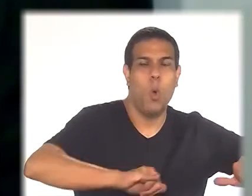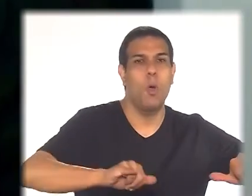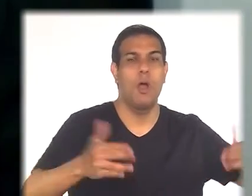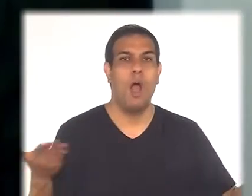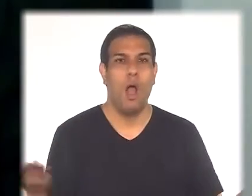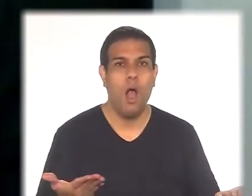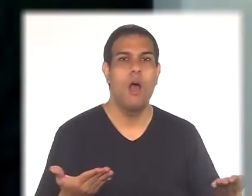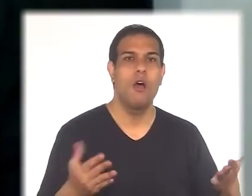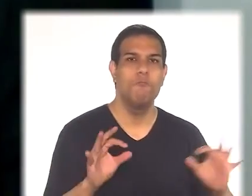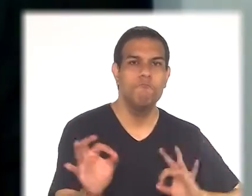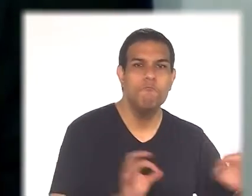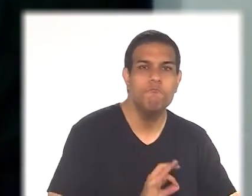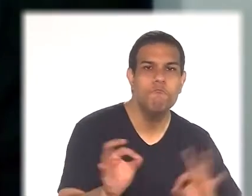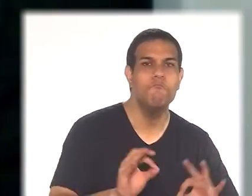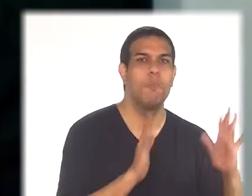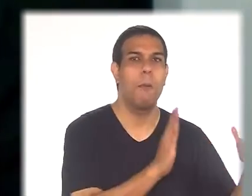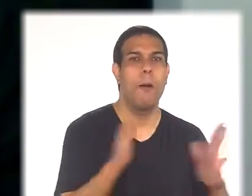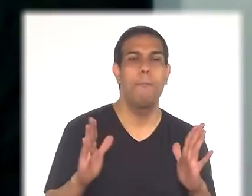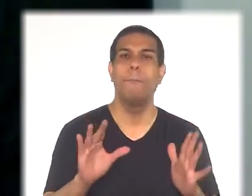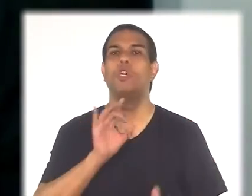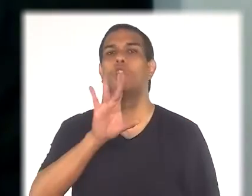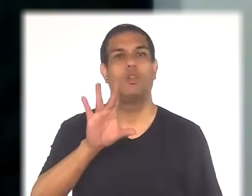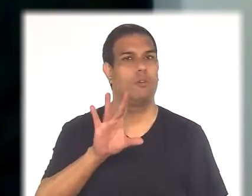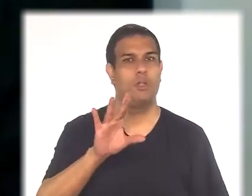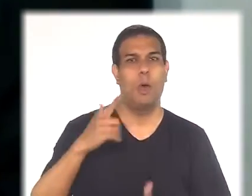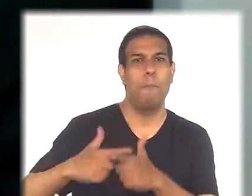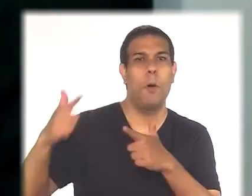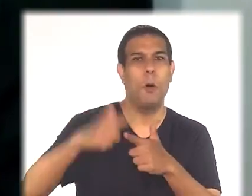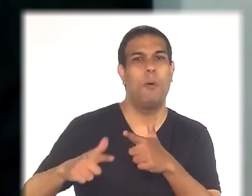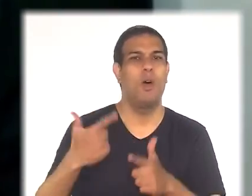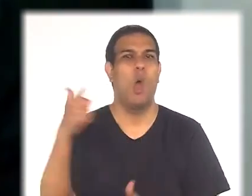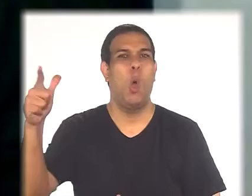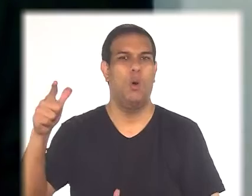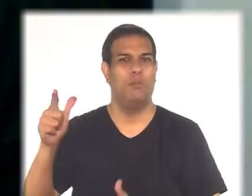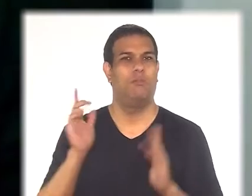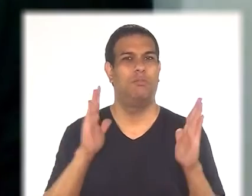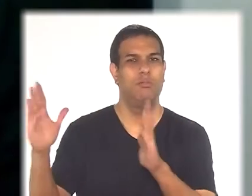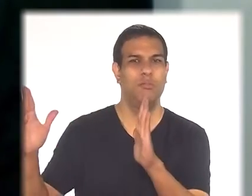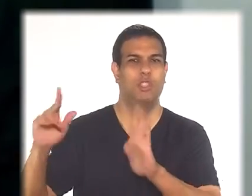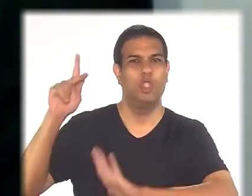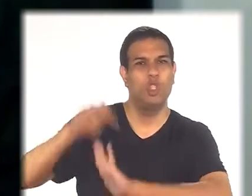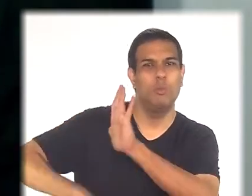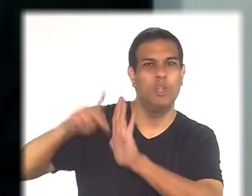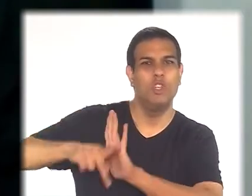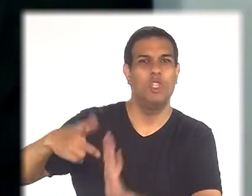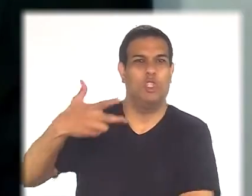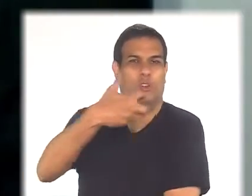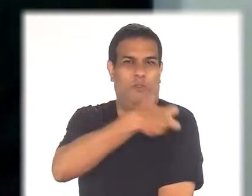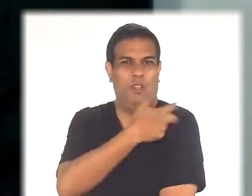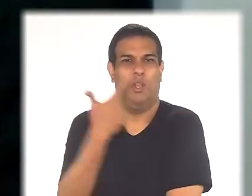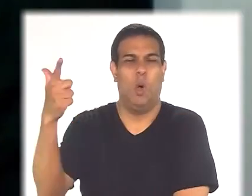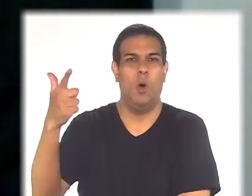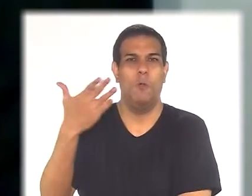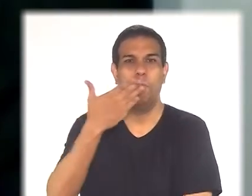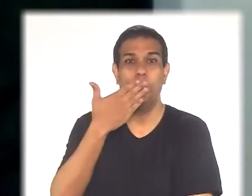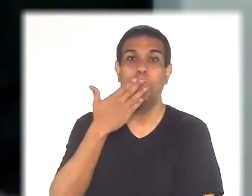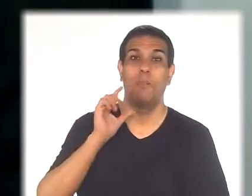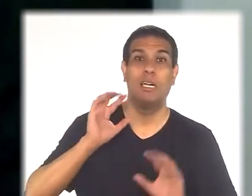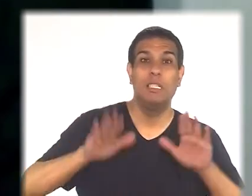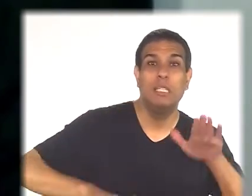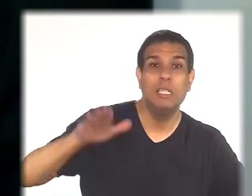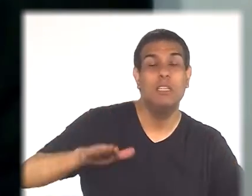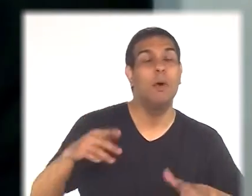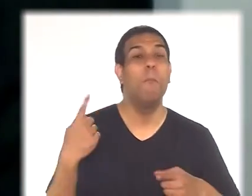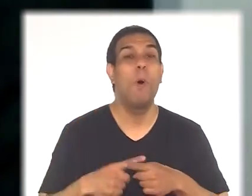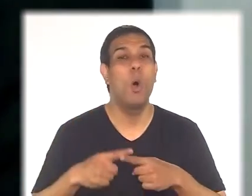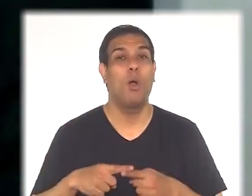histórica. No momento, isso está sendo planejado para não afetar nenhuma de outras nossas vacinas, e nós só